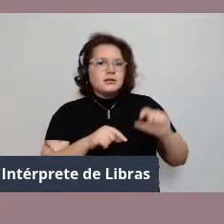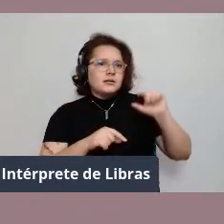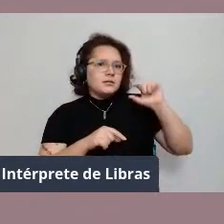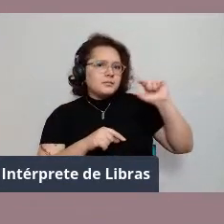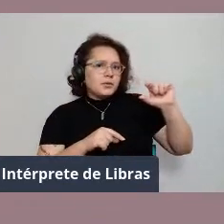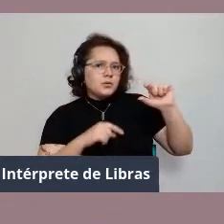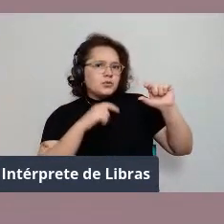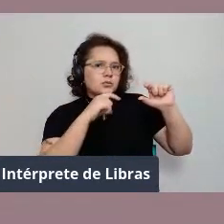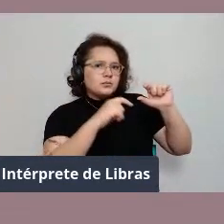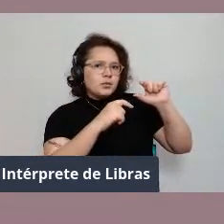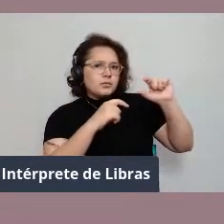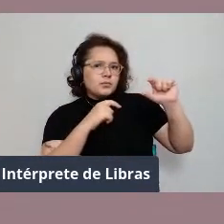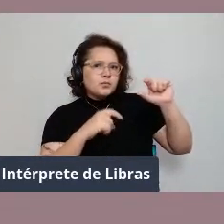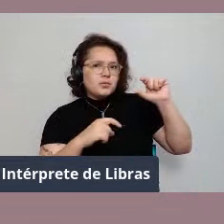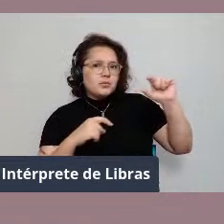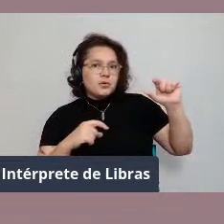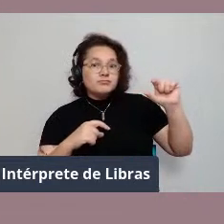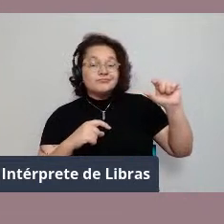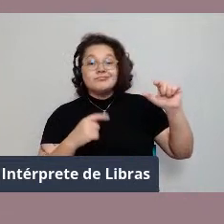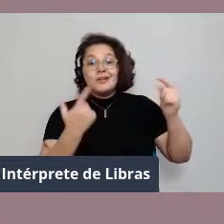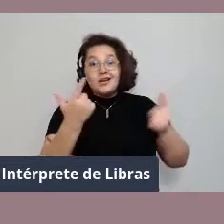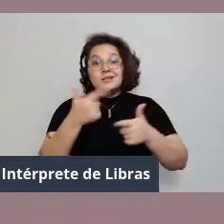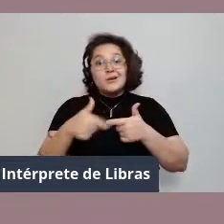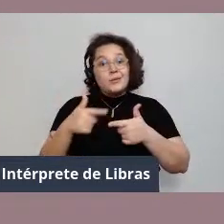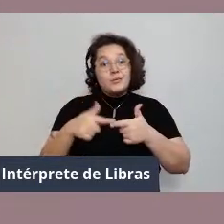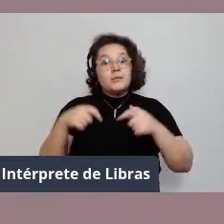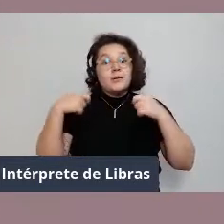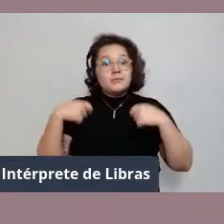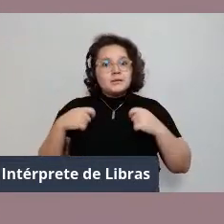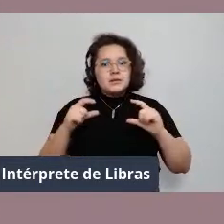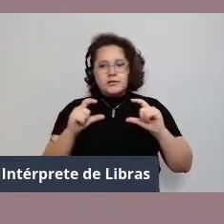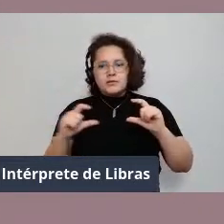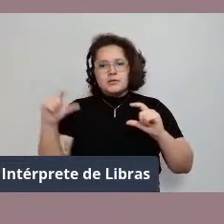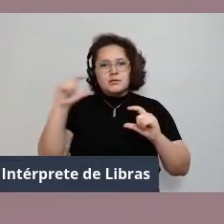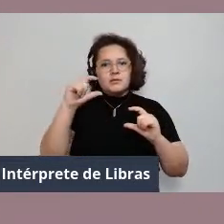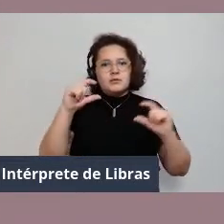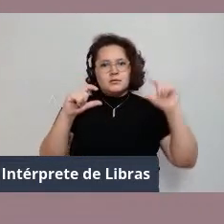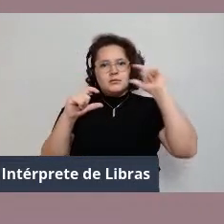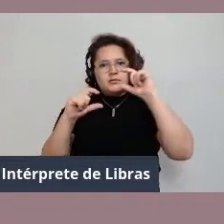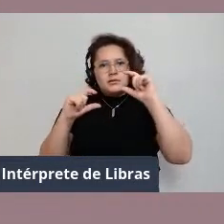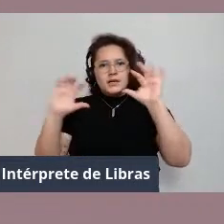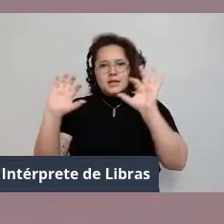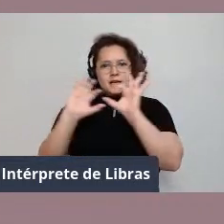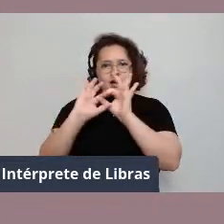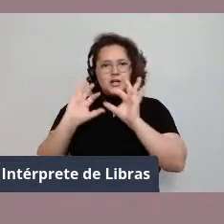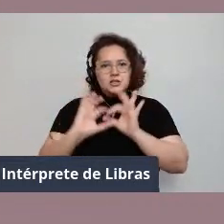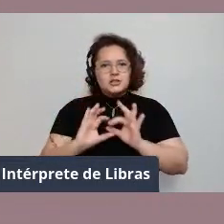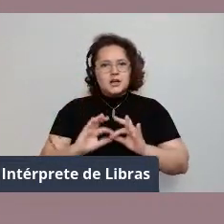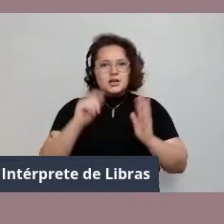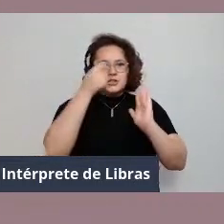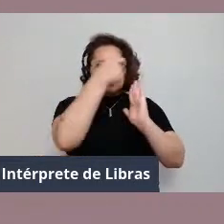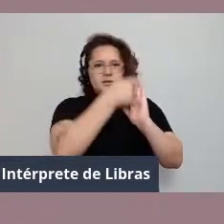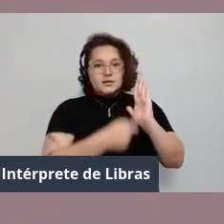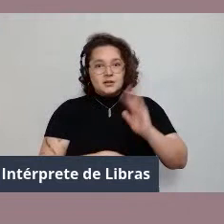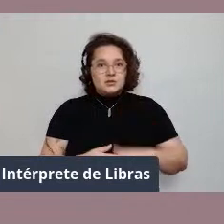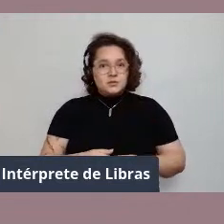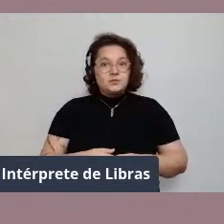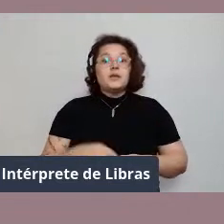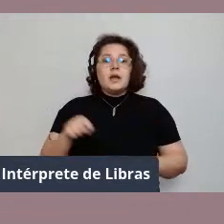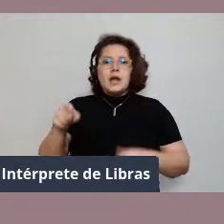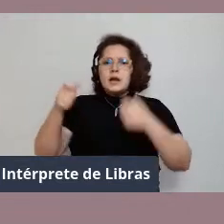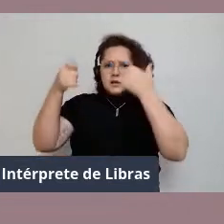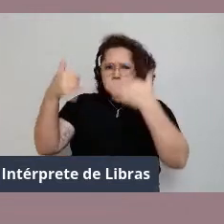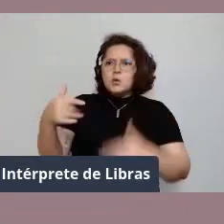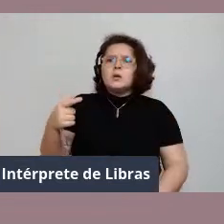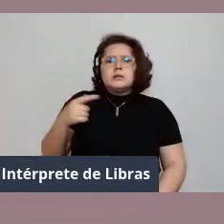o problema. Precisava montar o quebra-cabeças. Explicou que sabia que tinha uma protagonista e